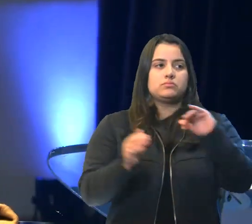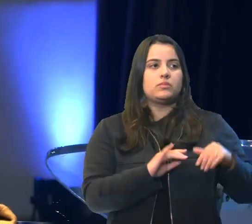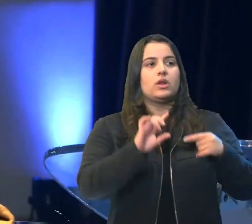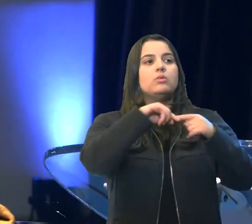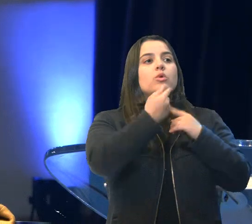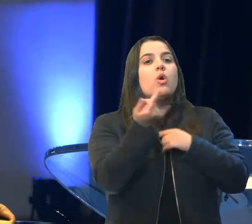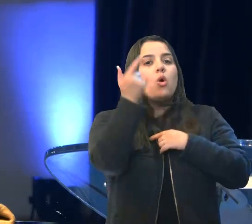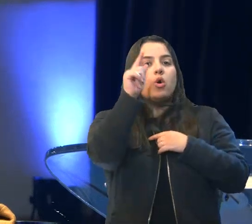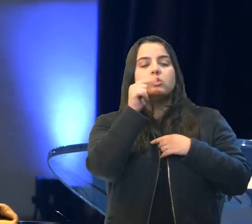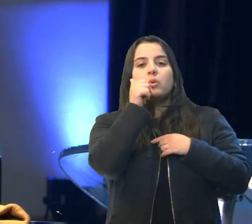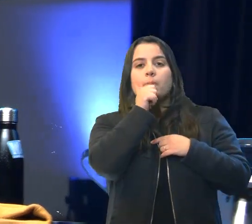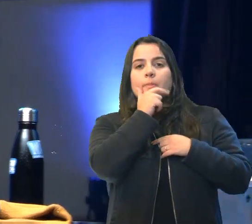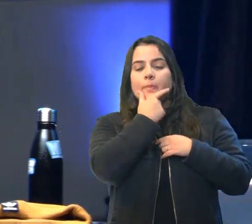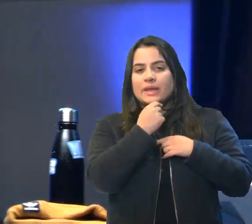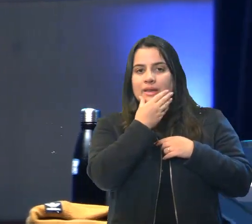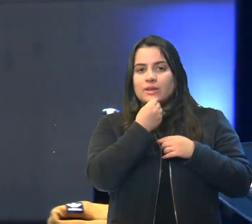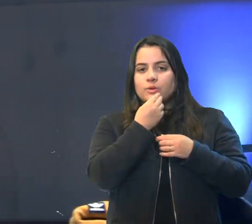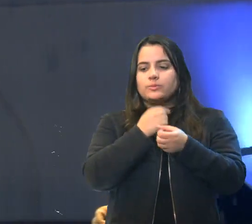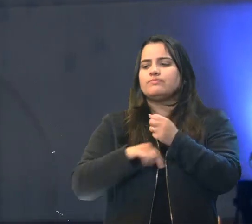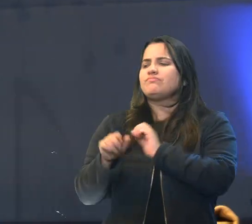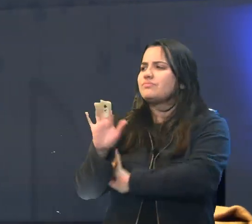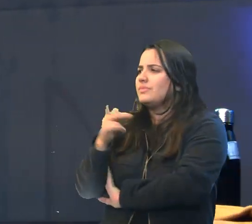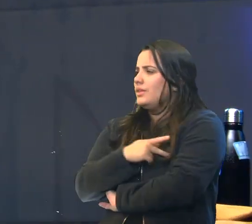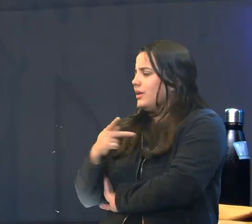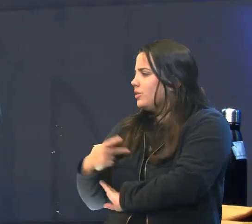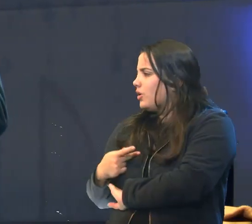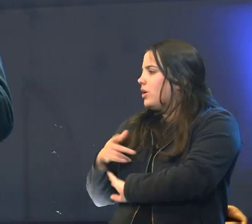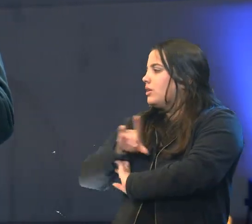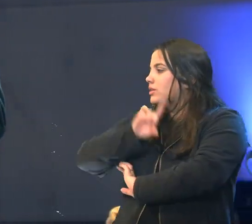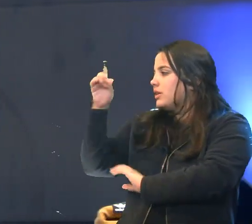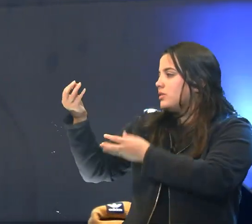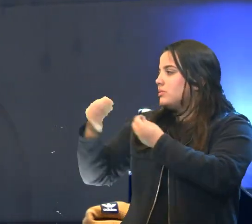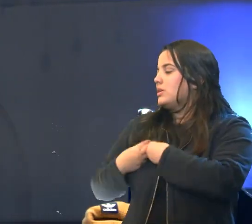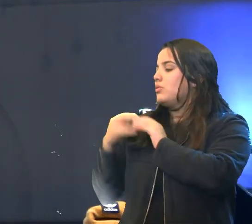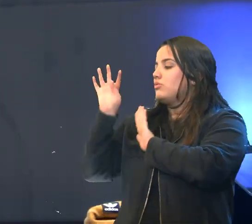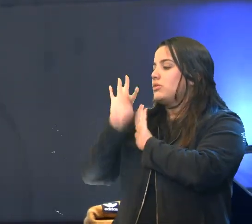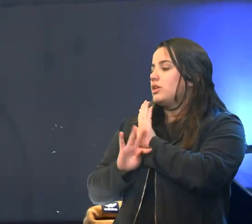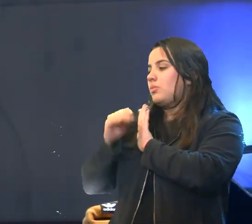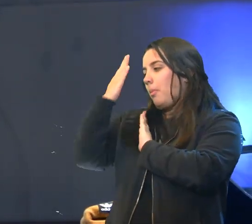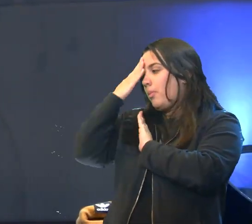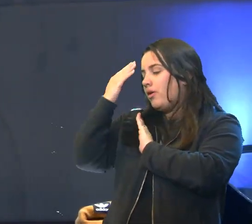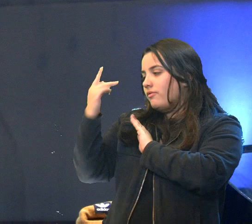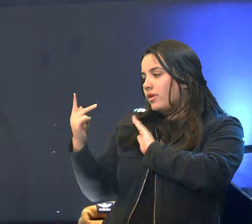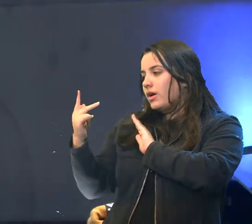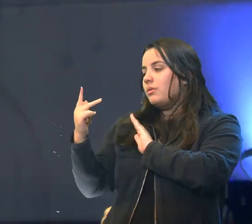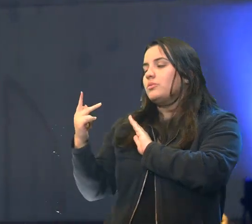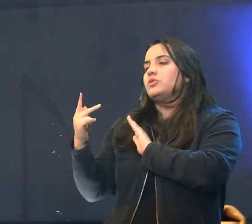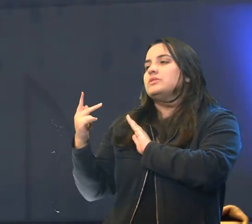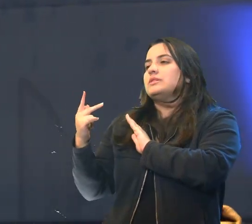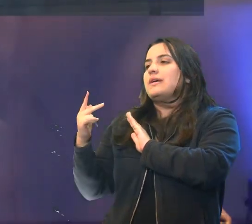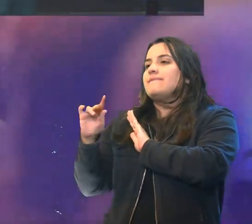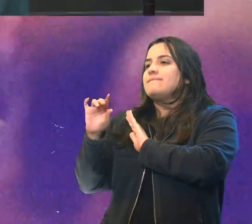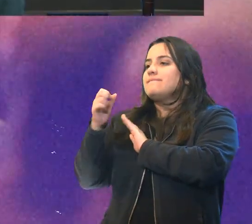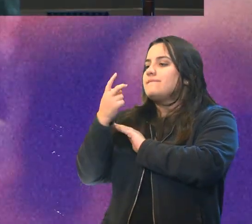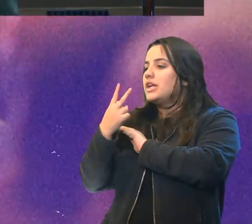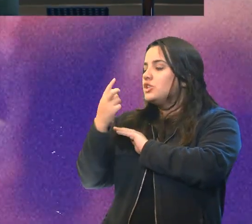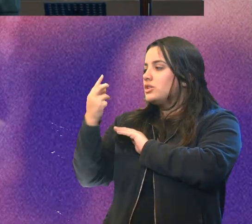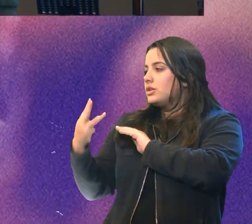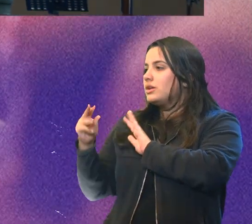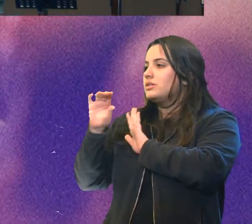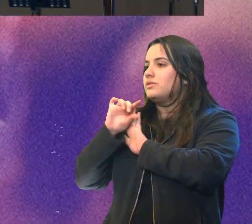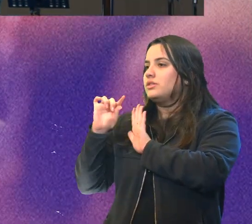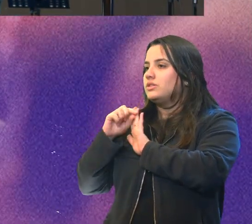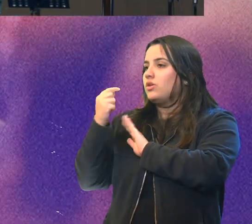falou, pastor, Deus me deu um texto de Provérbios 23, 4, que diz, não se mate de trabalhar tentando